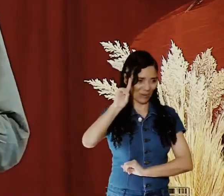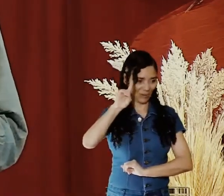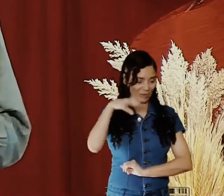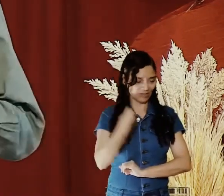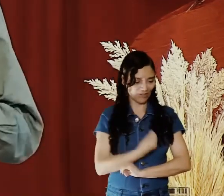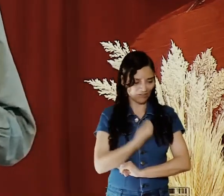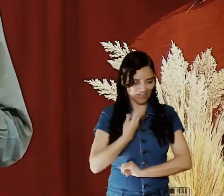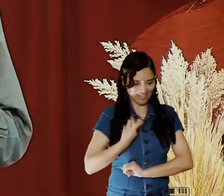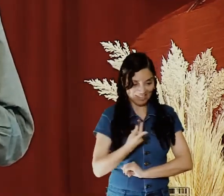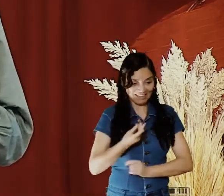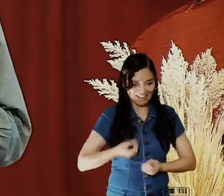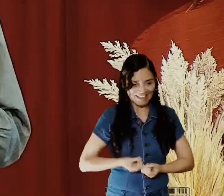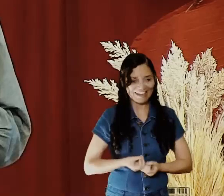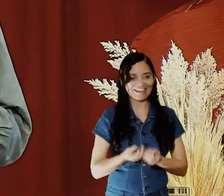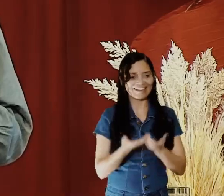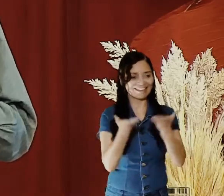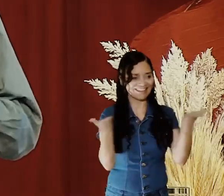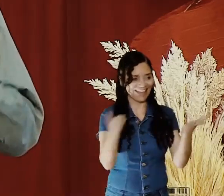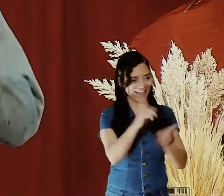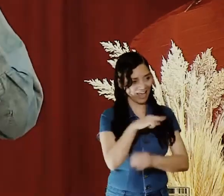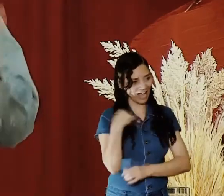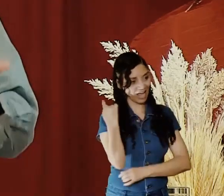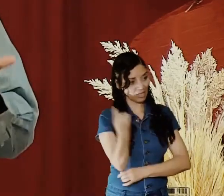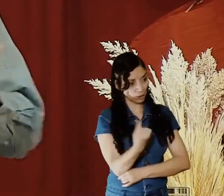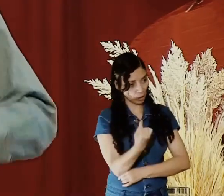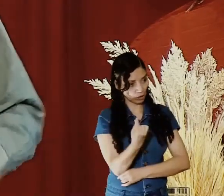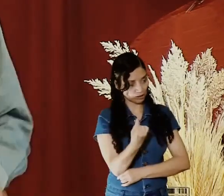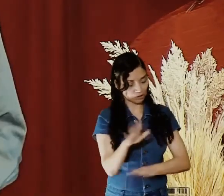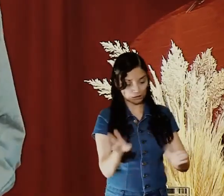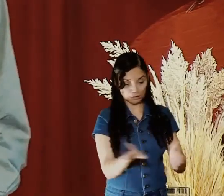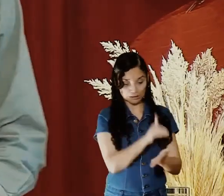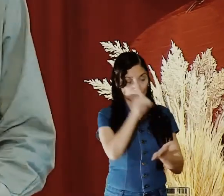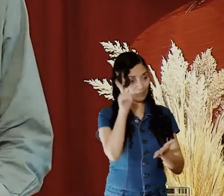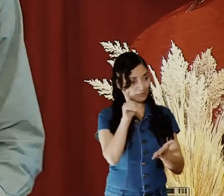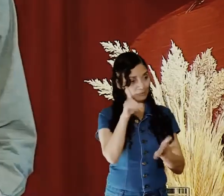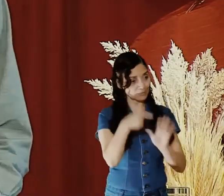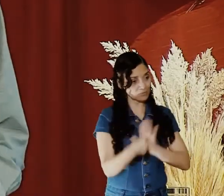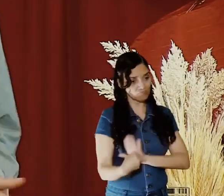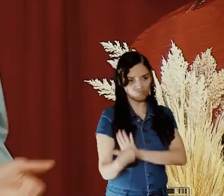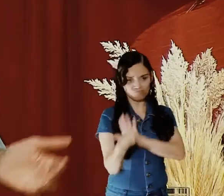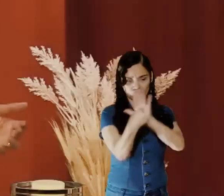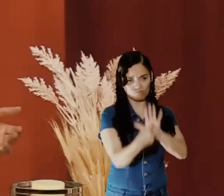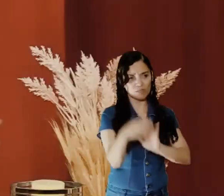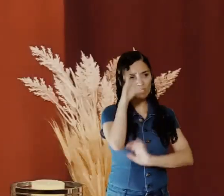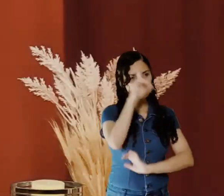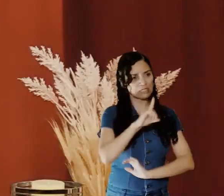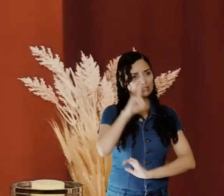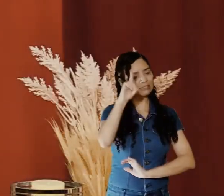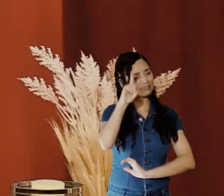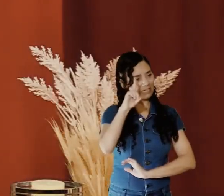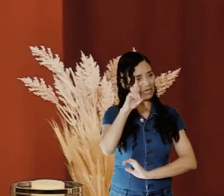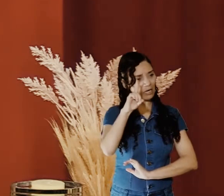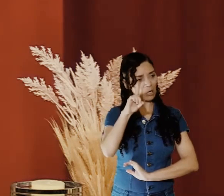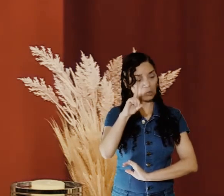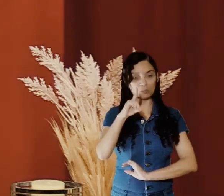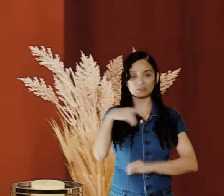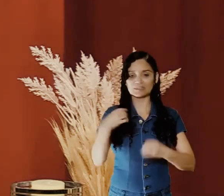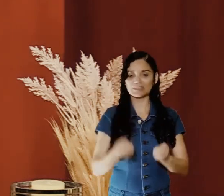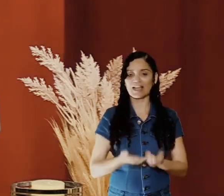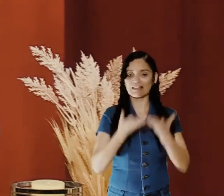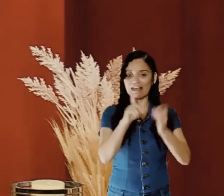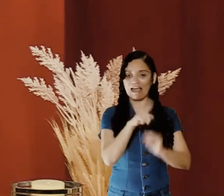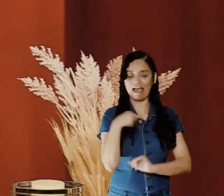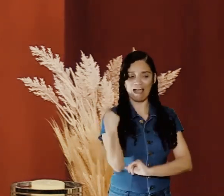No Evangelho, Deus se dá a nós. Qual é o grande presente do